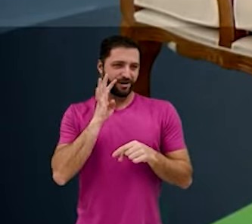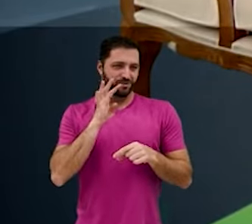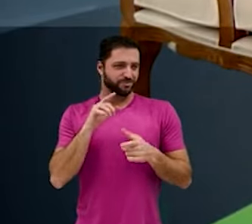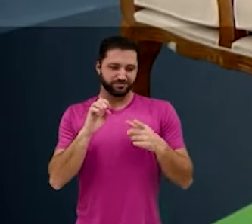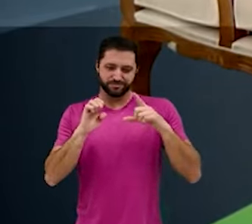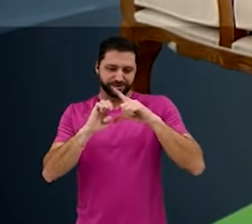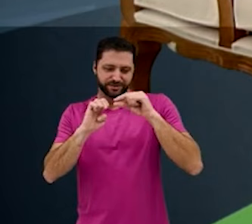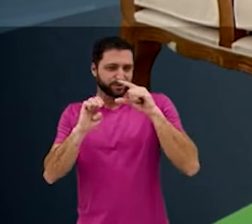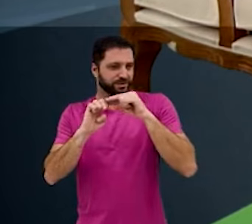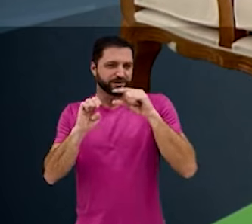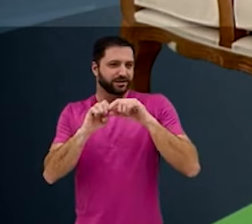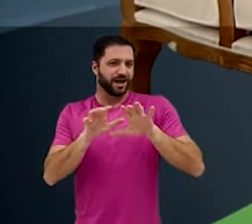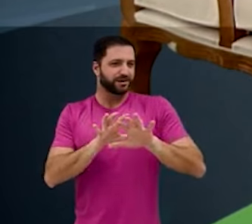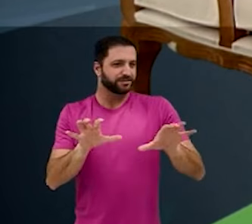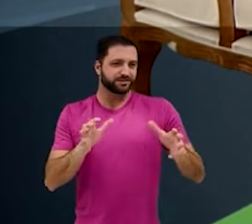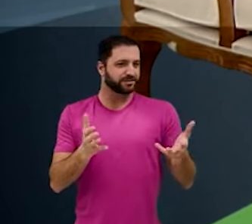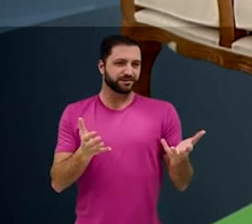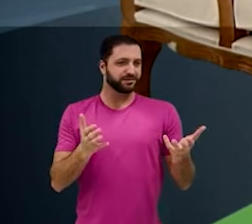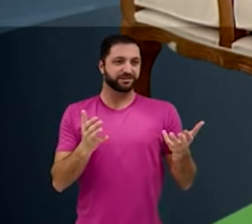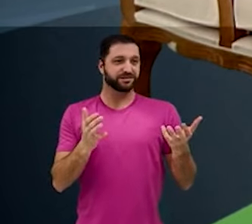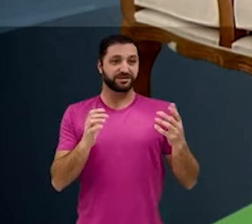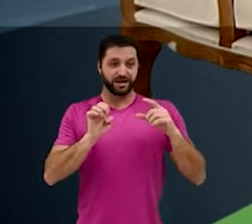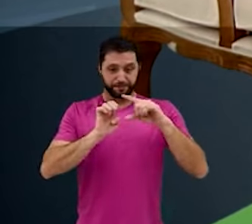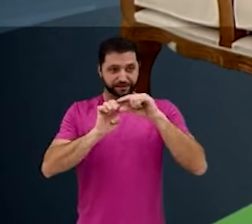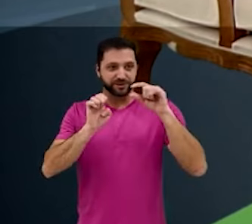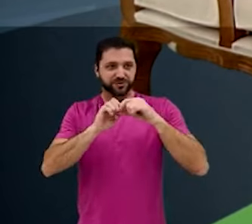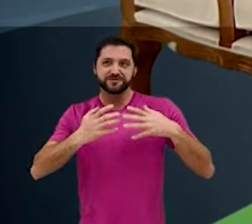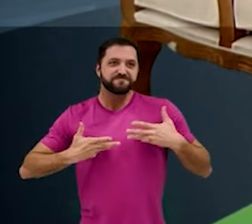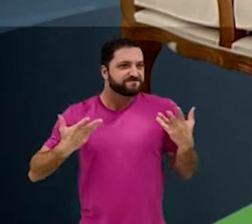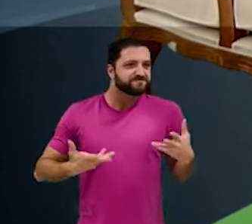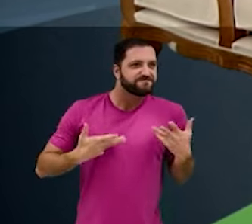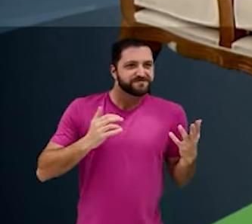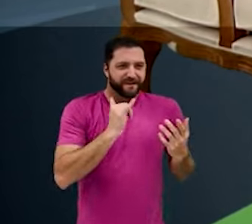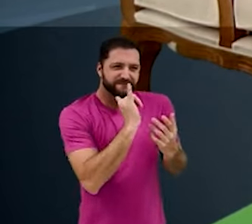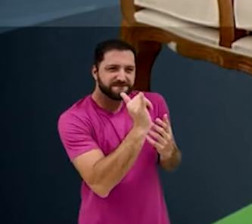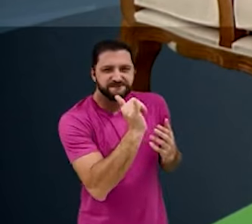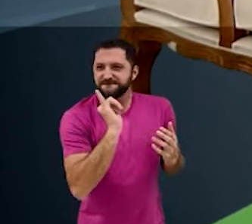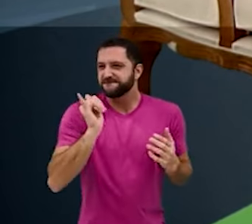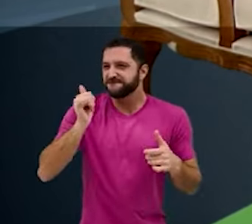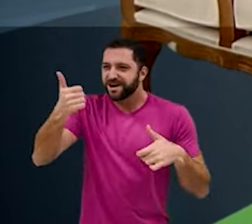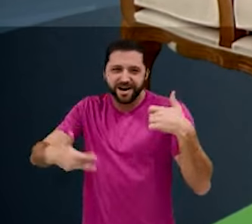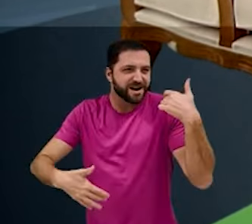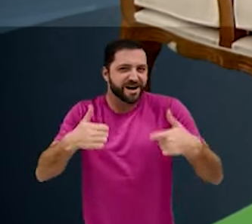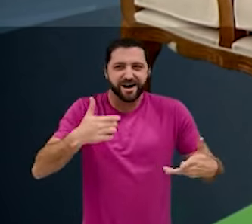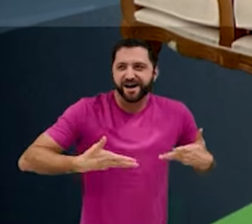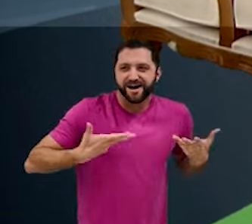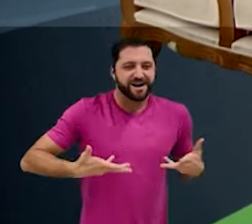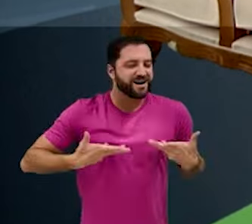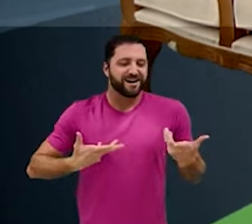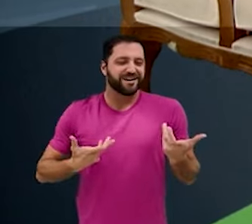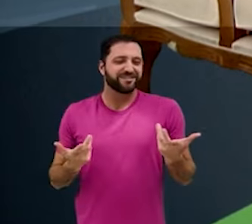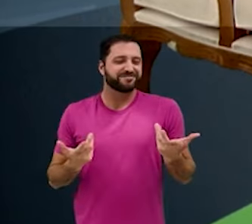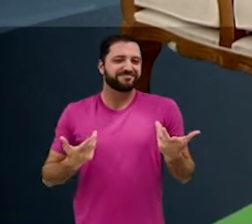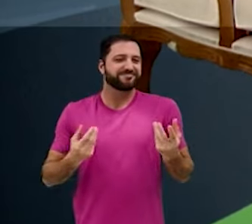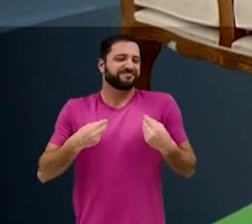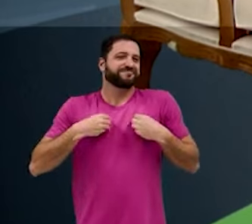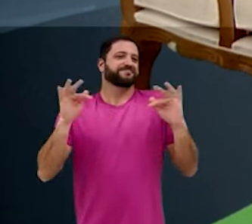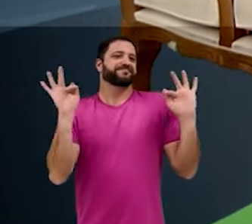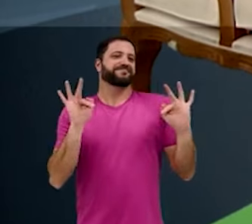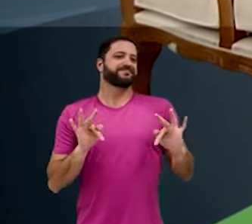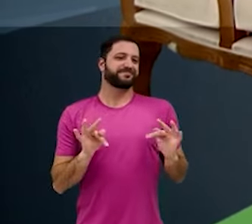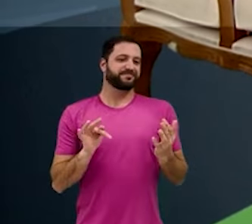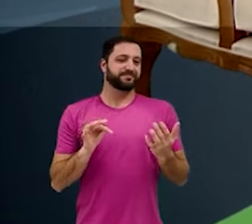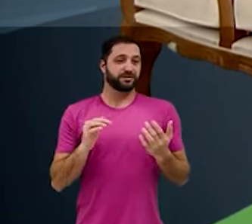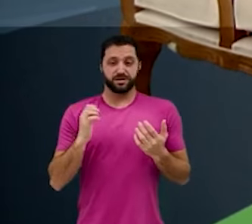de falando do empreendedorismo, né, em si. O empreendedor falar, ter brilho nos olhos, ter entusiasmo, porque no fim das contas, o